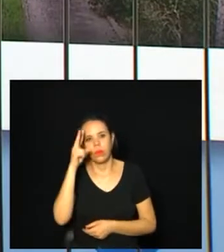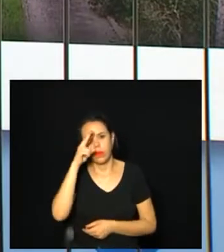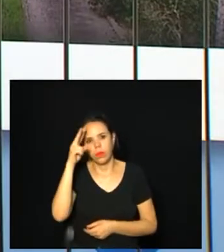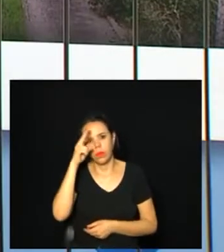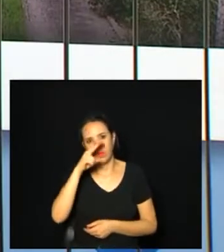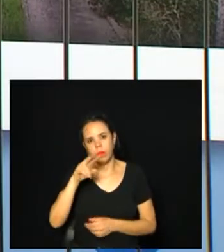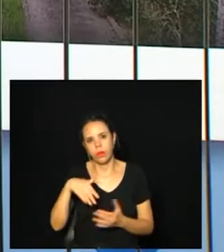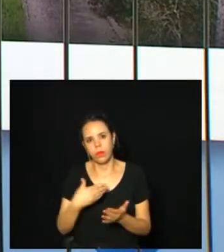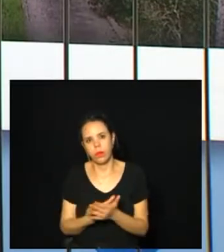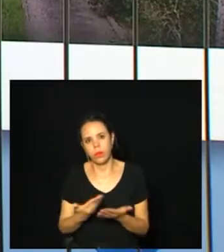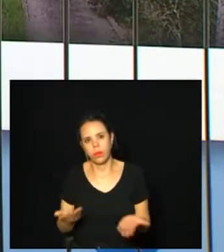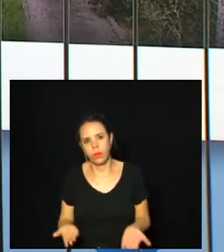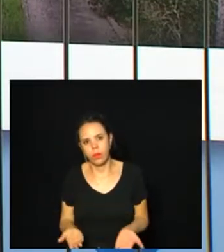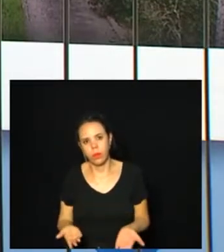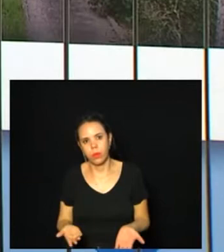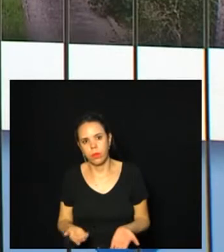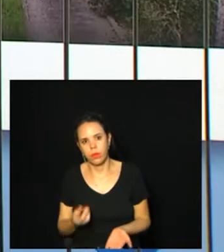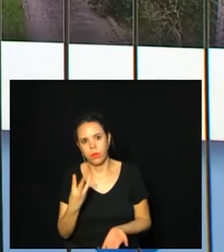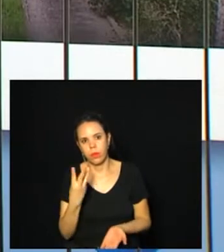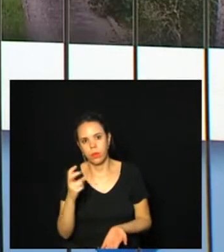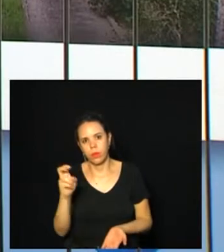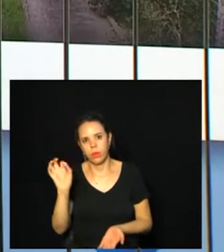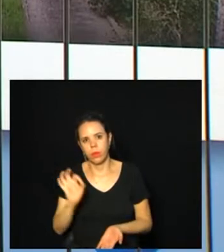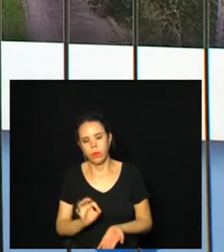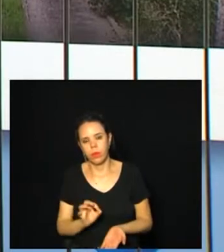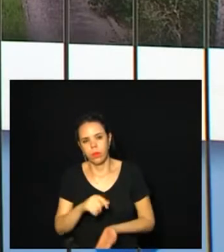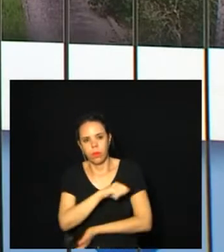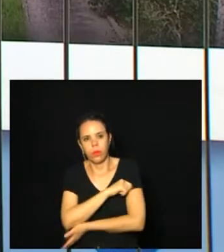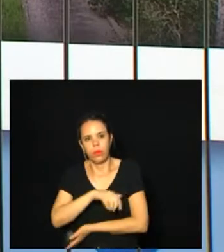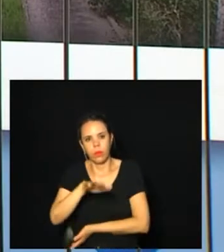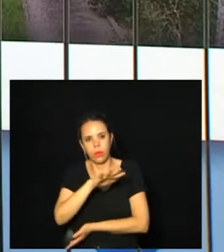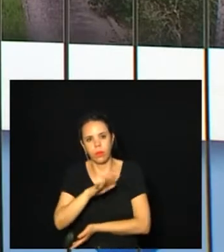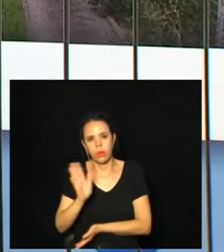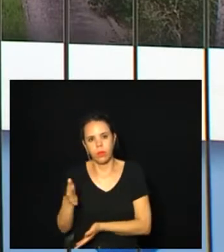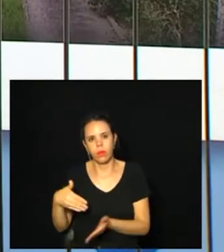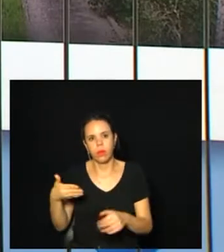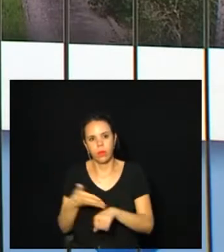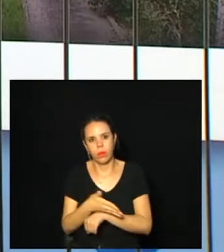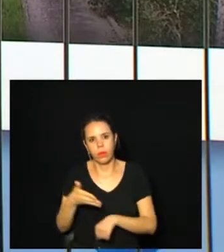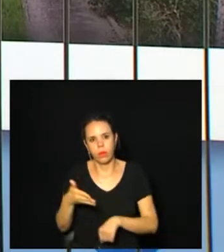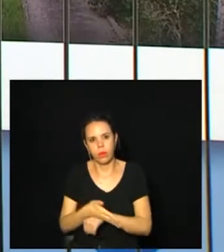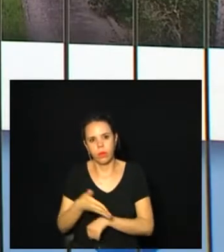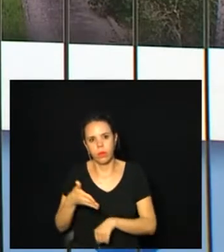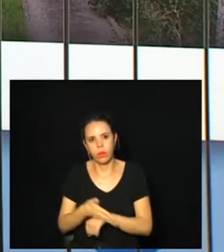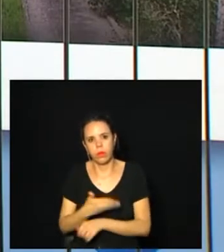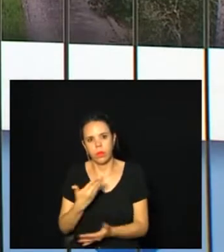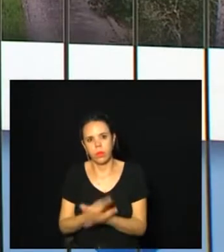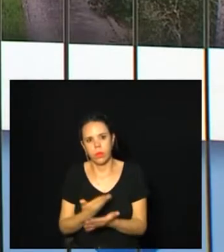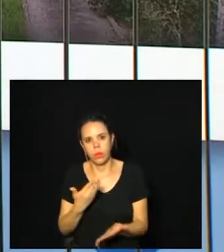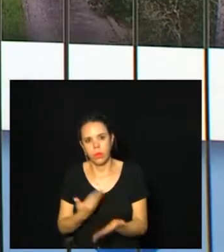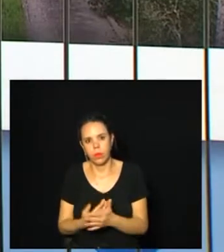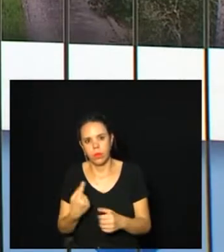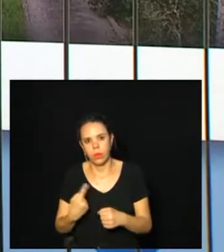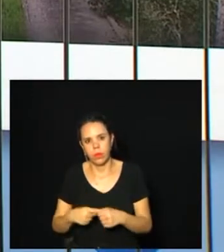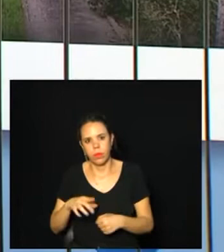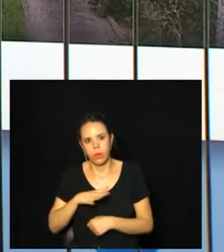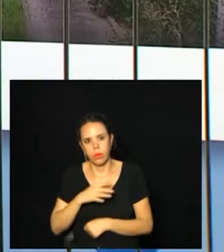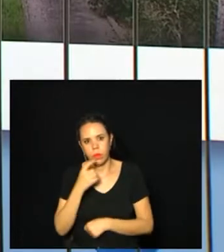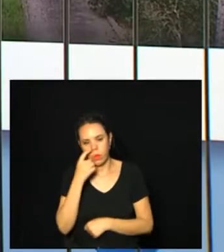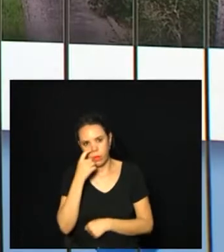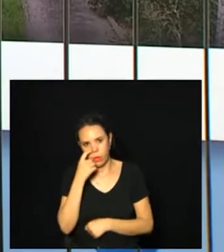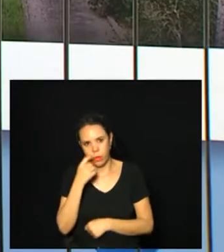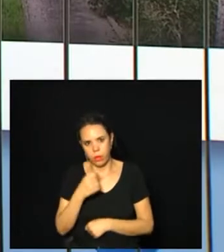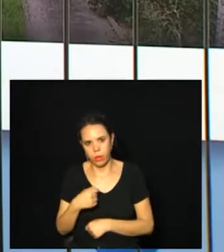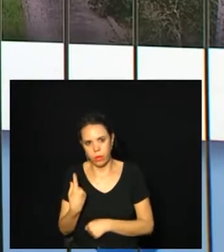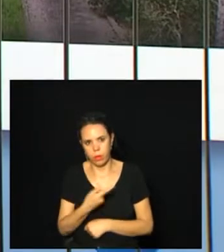que até então cerca de 35% dos alunos vêm já frequentando as aulas municipais na cidade de Campinas.